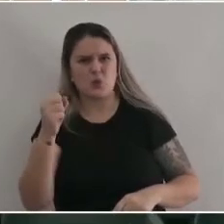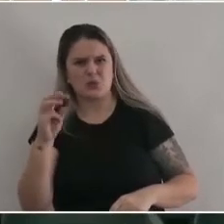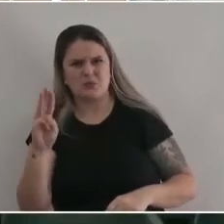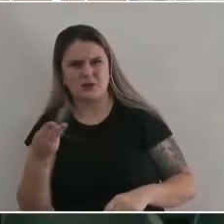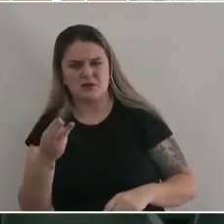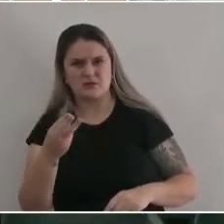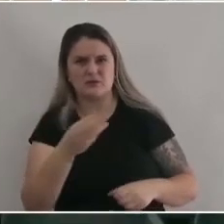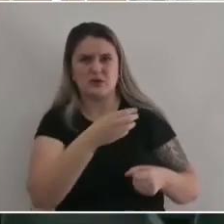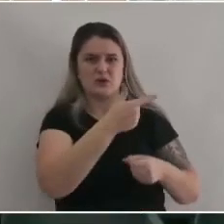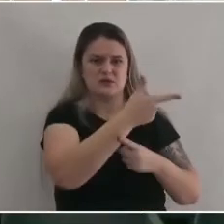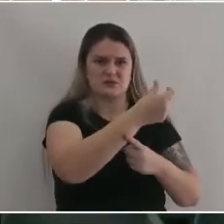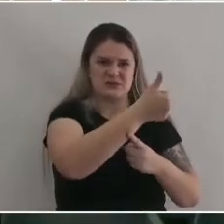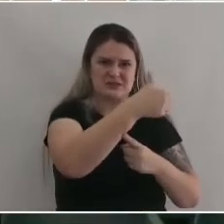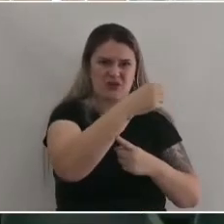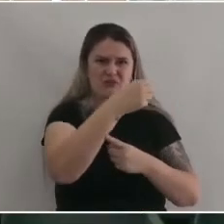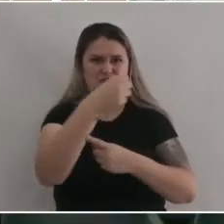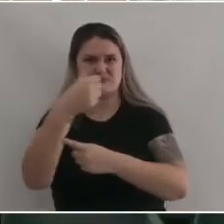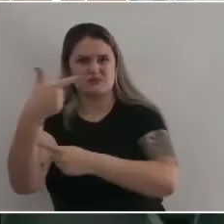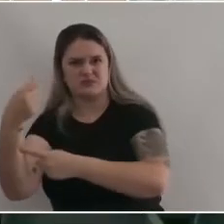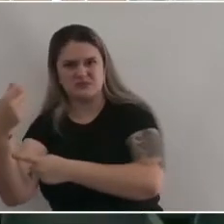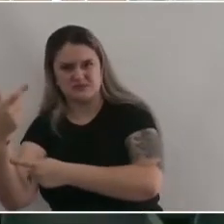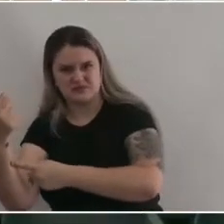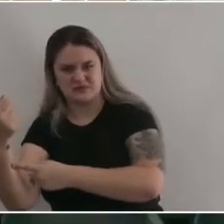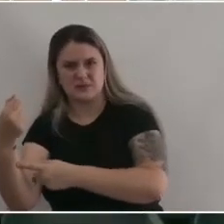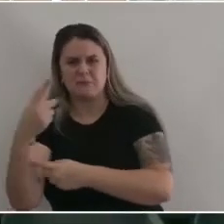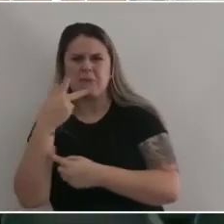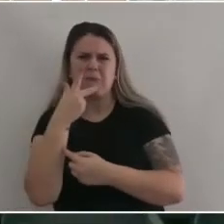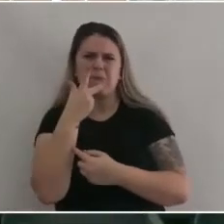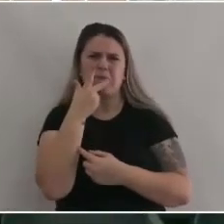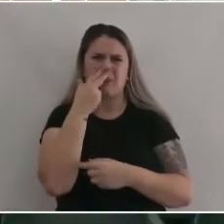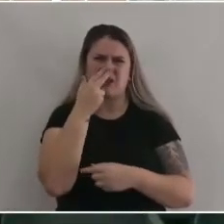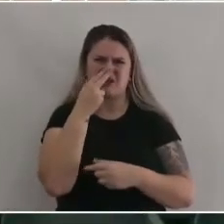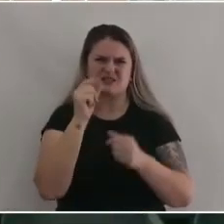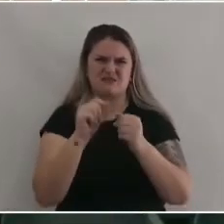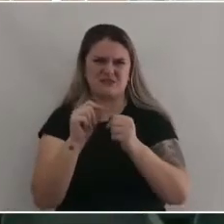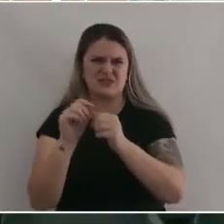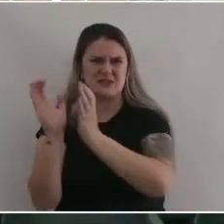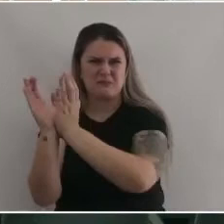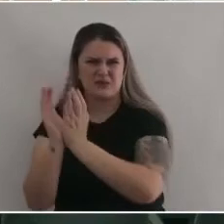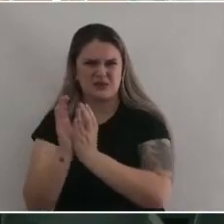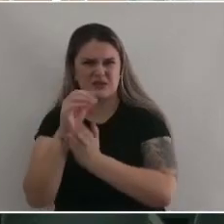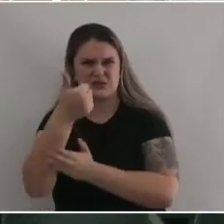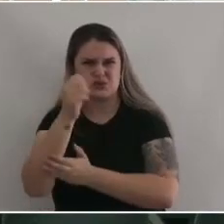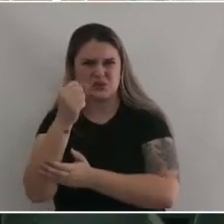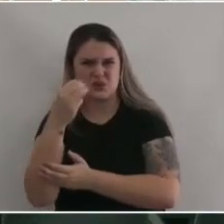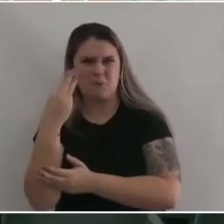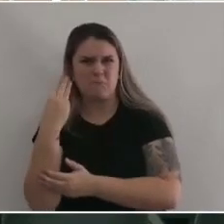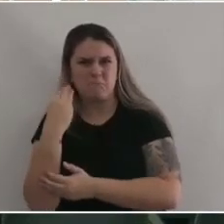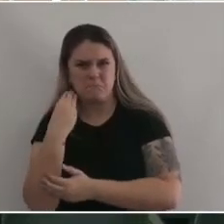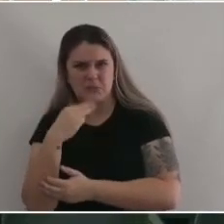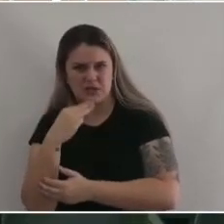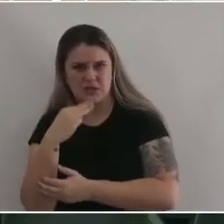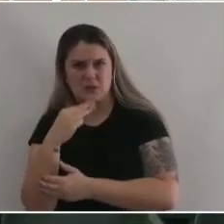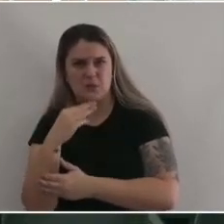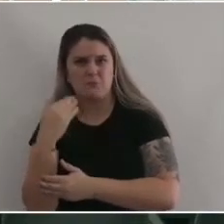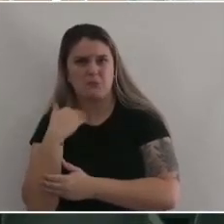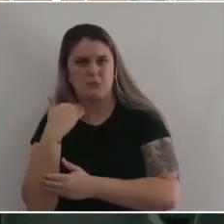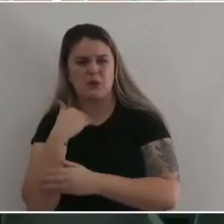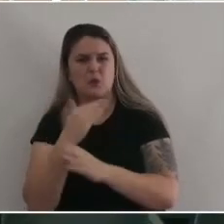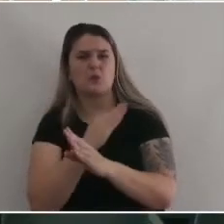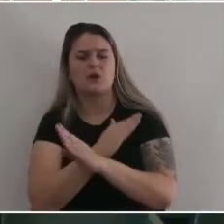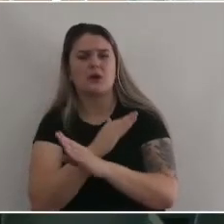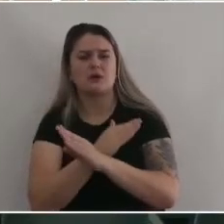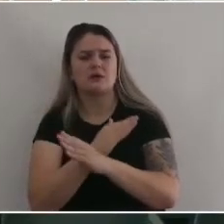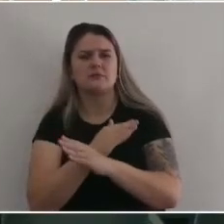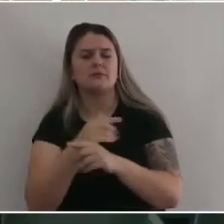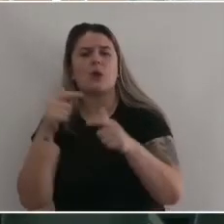de 2019 para 2020. Mas parece-me que foi feito um empréstimo de 18 milhões na Caixa Econômica. Certo. E eu queria saber